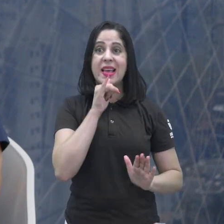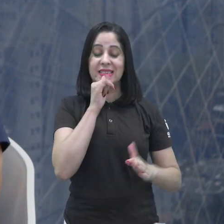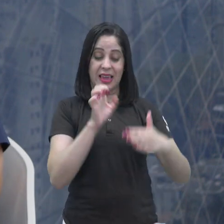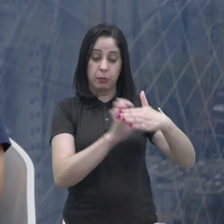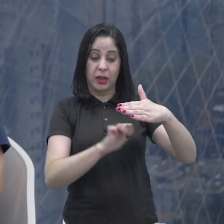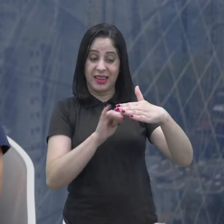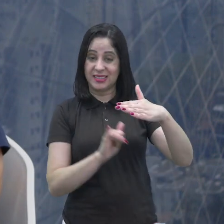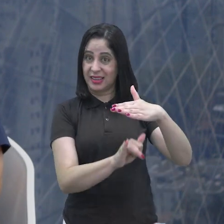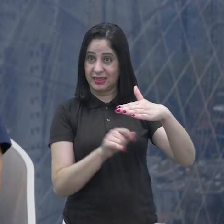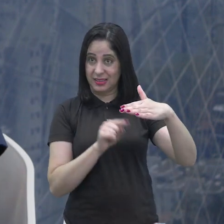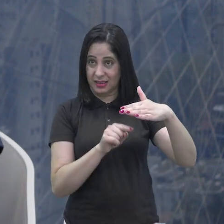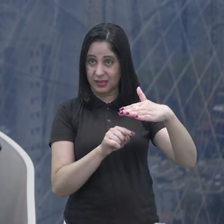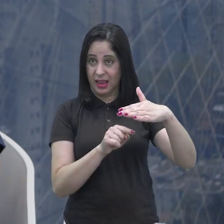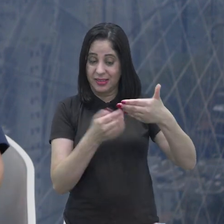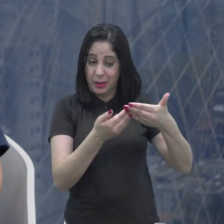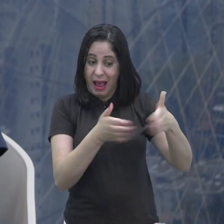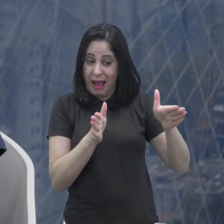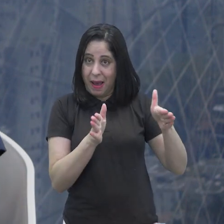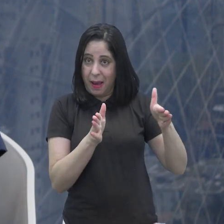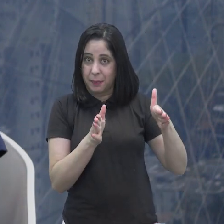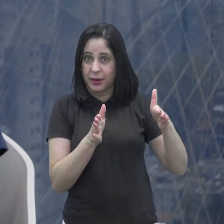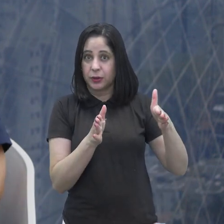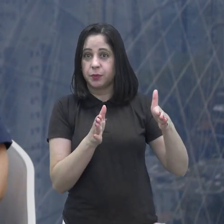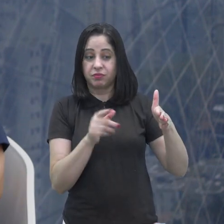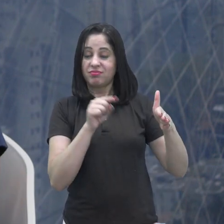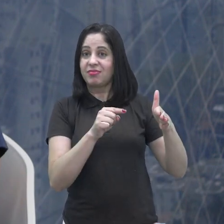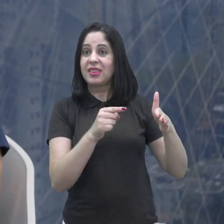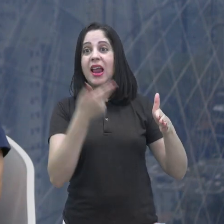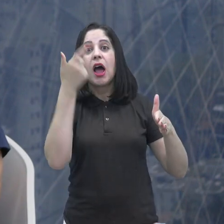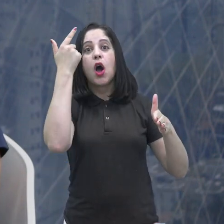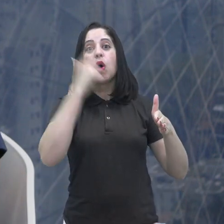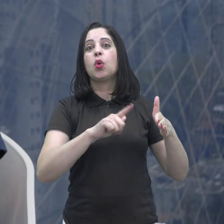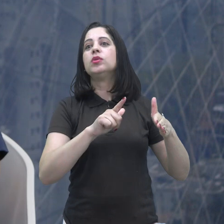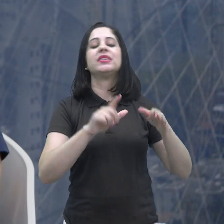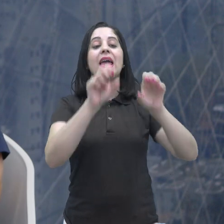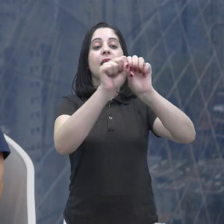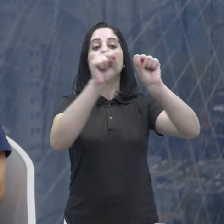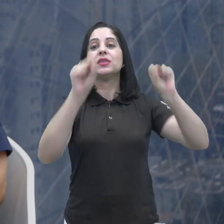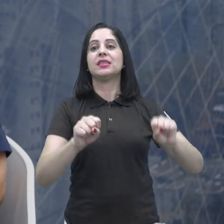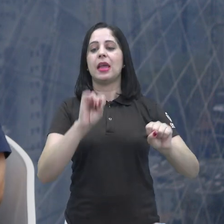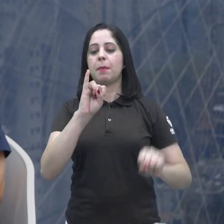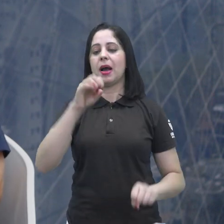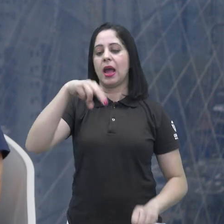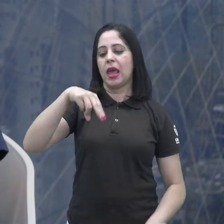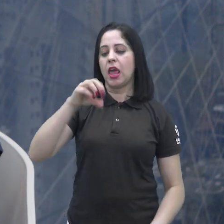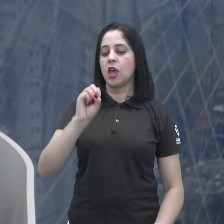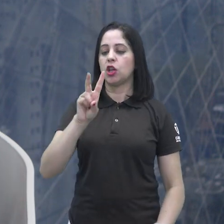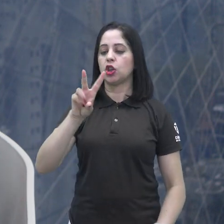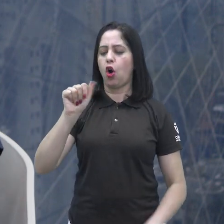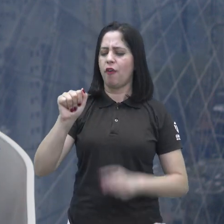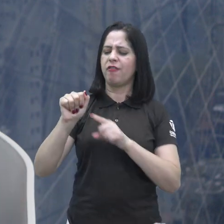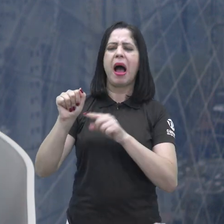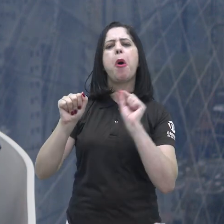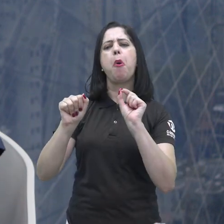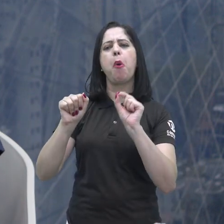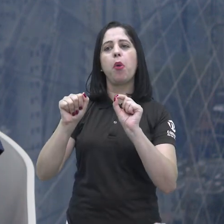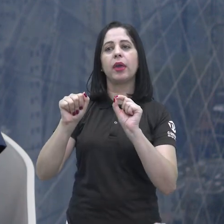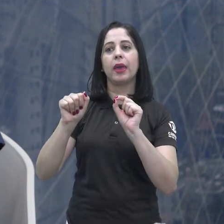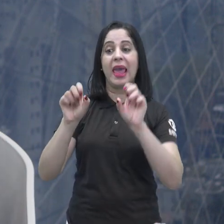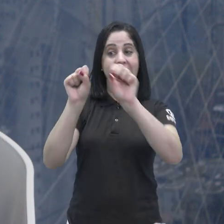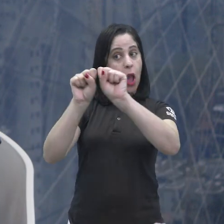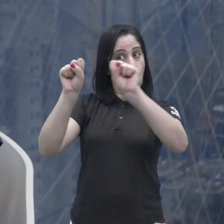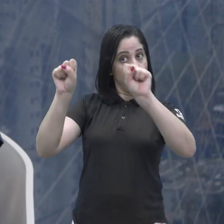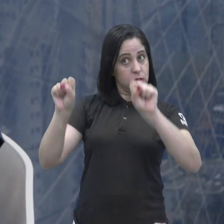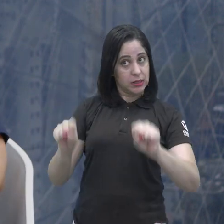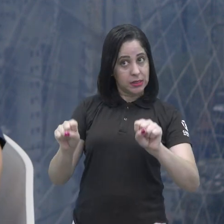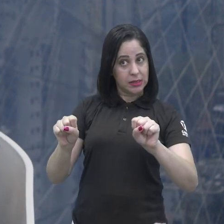uma startup, por exemplo, quando ela vai se conformar, ela consegue por meio da plataforma do Inova. O que é isso, o Inova? É